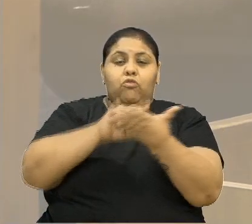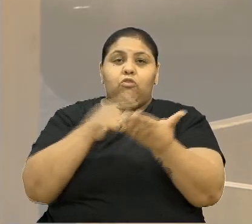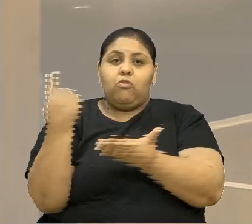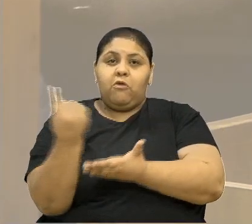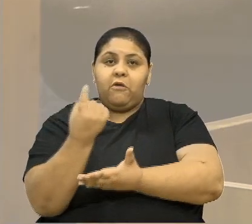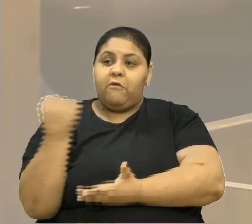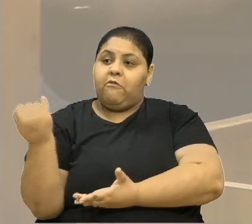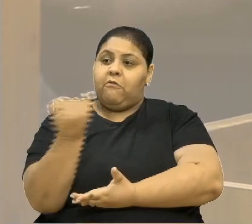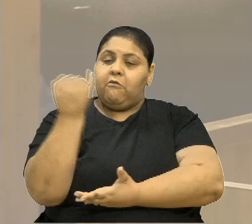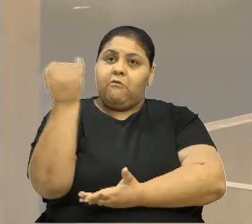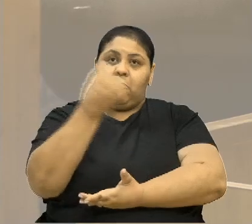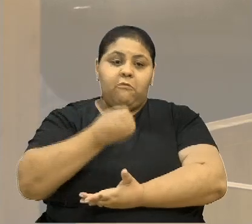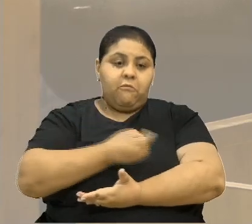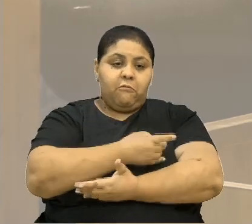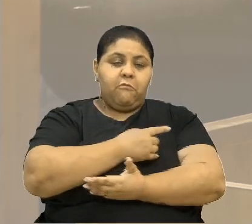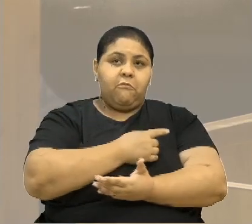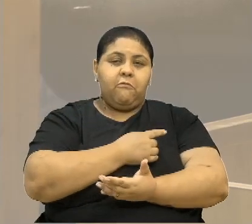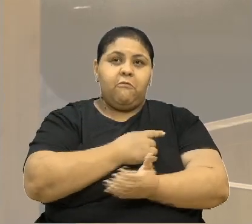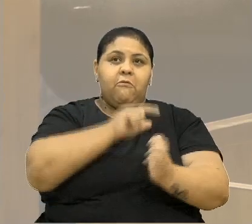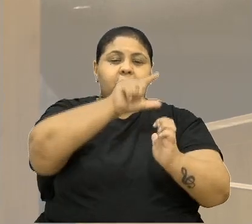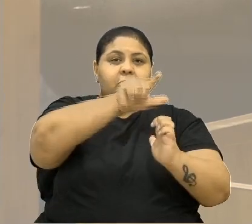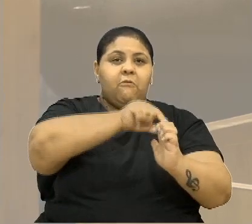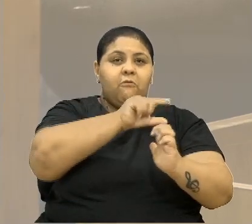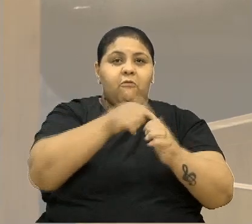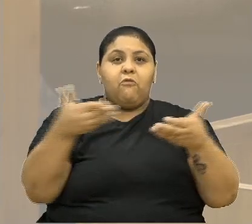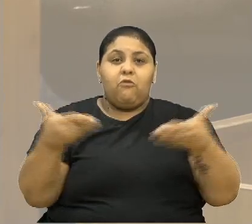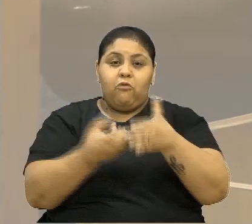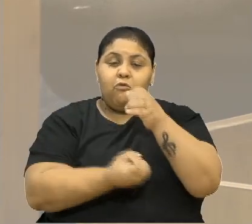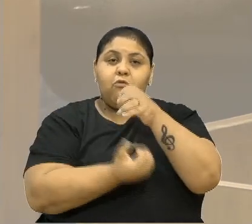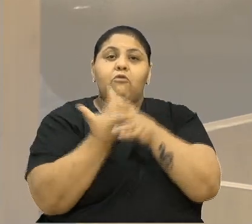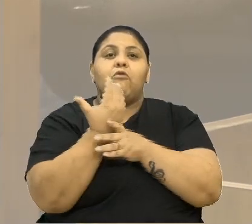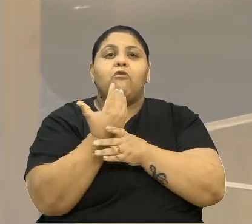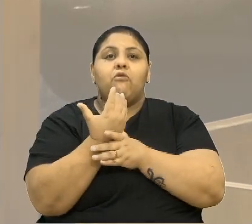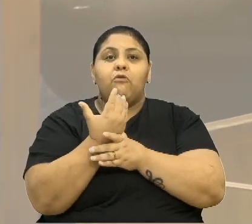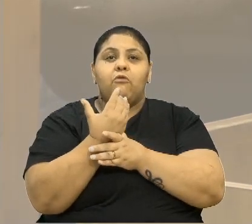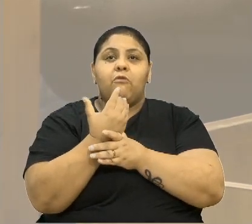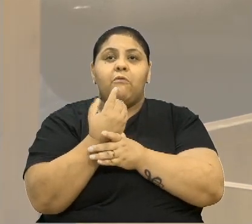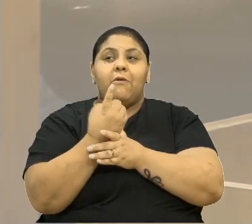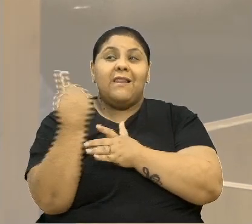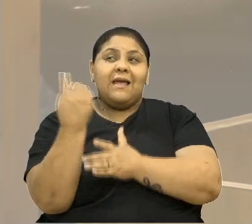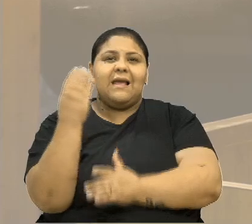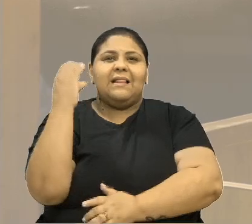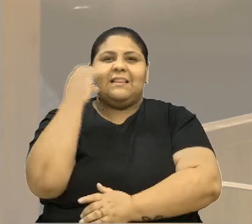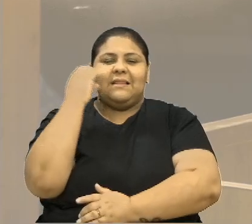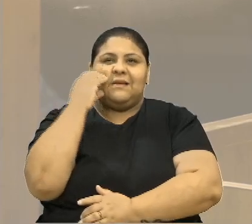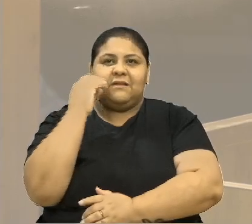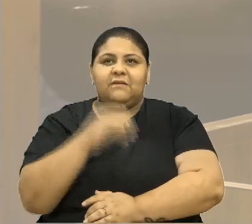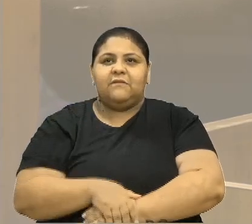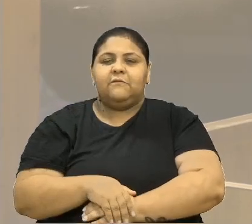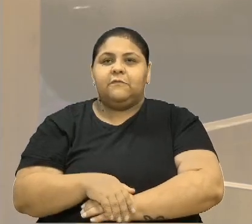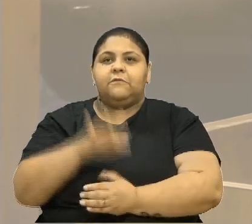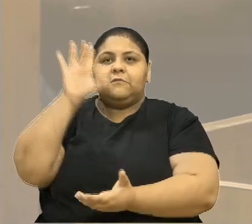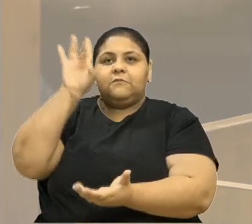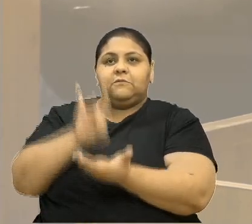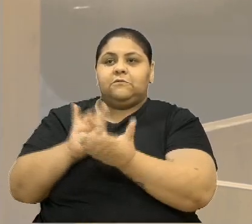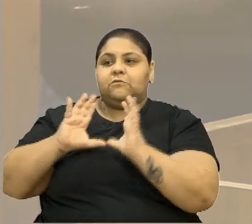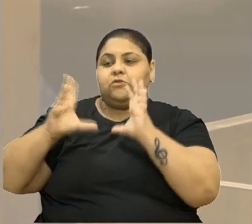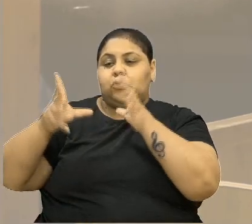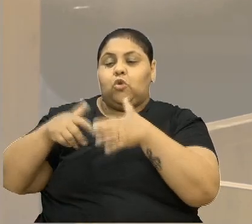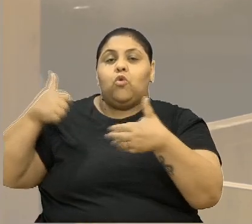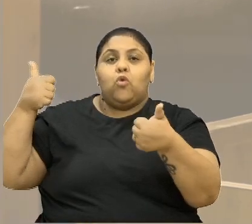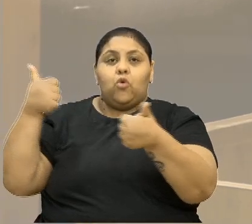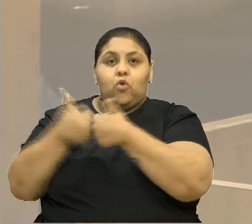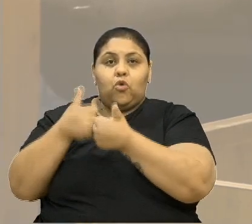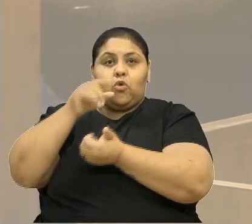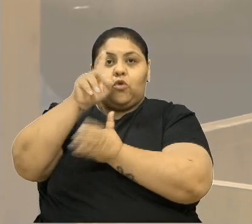os novos empreendedores que surgirão e que estão surgindo lá em Anarrec, e a consolidação de tudo isso através